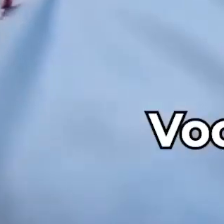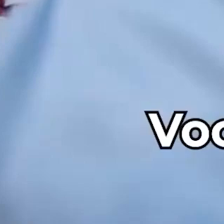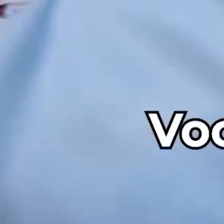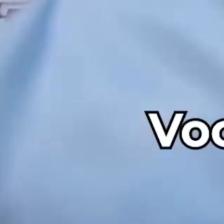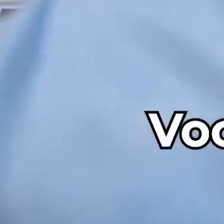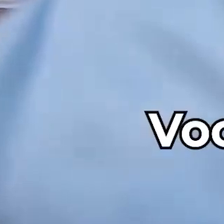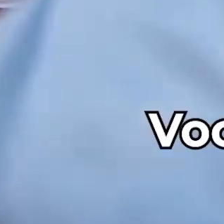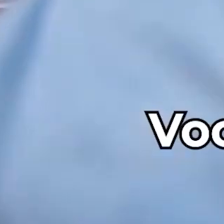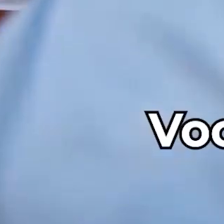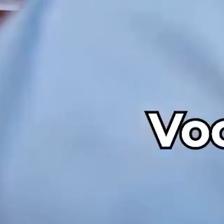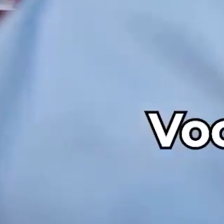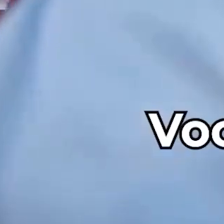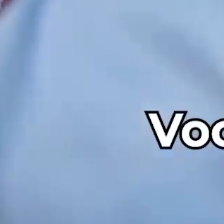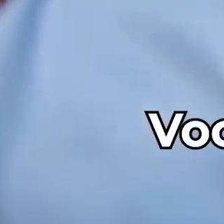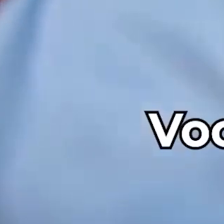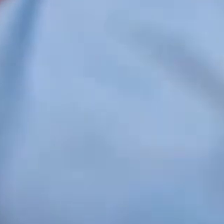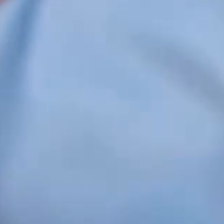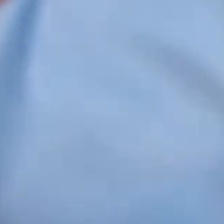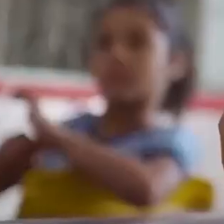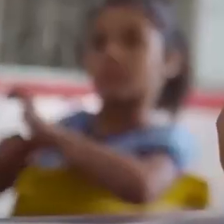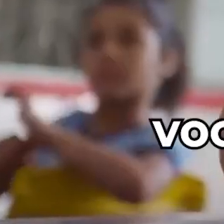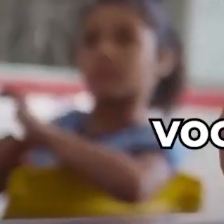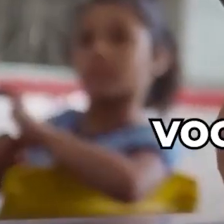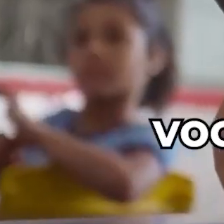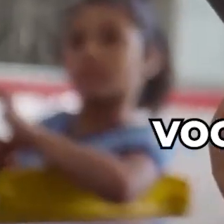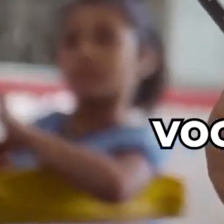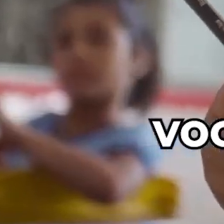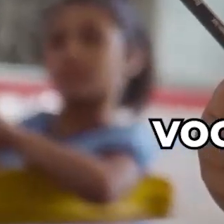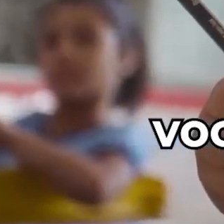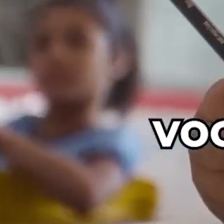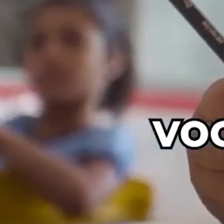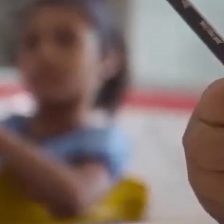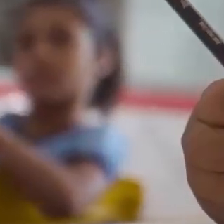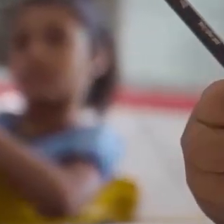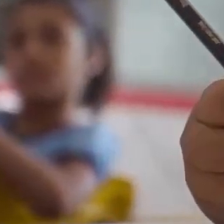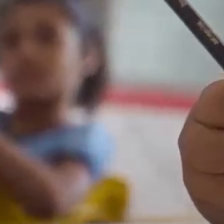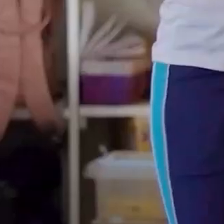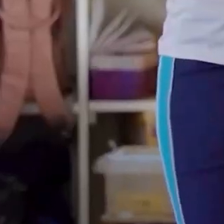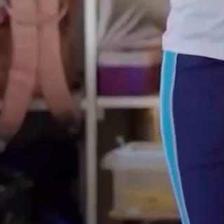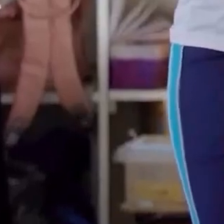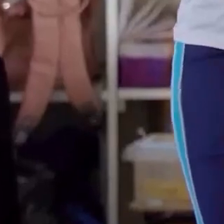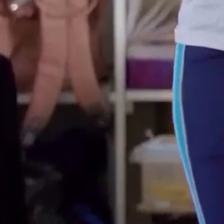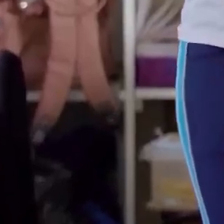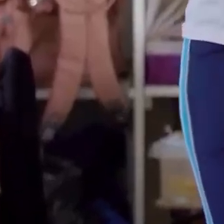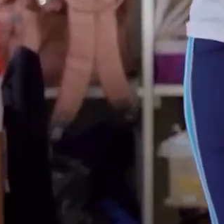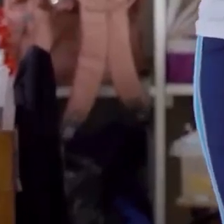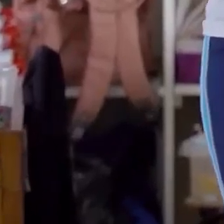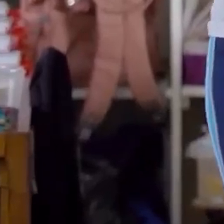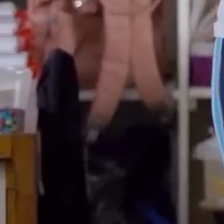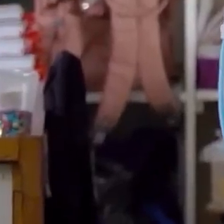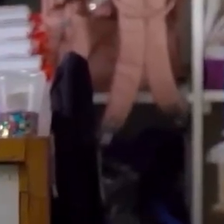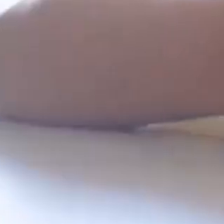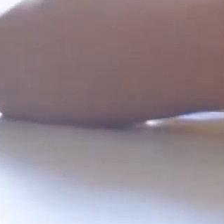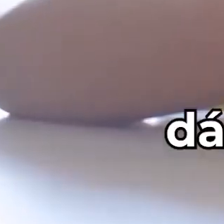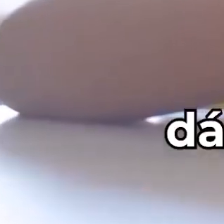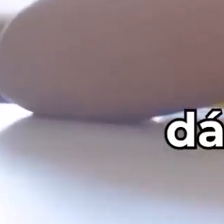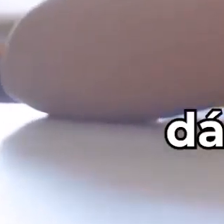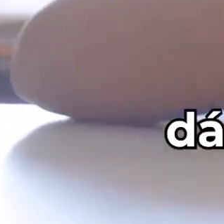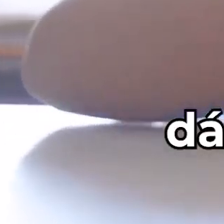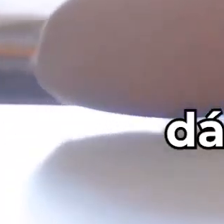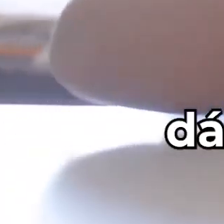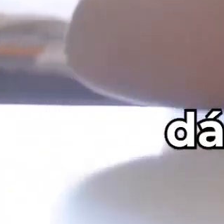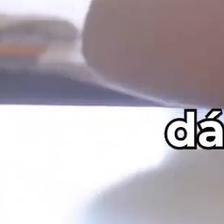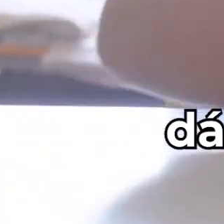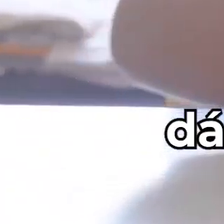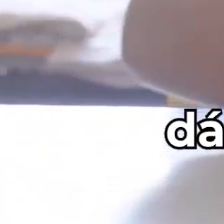tem que ter o cadastro atualizado, você tem que ter frequência atualizada na escola, caderneta. Com o Bolsa Família, dá para